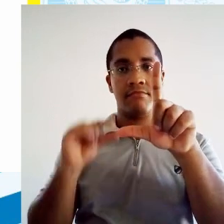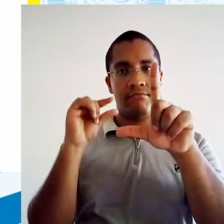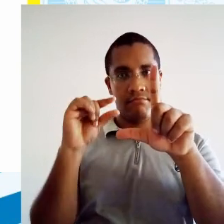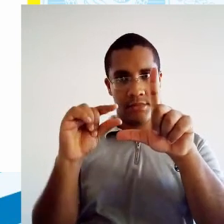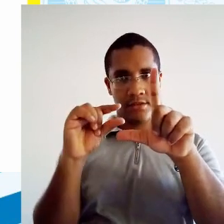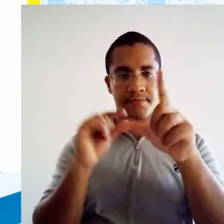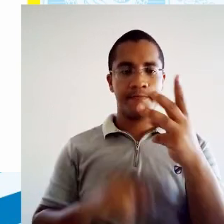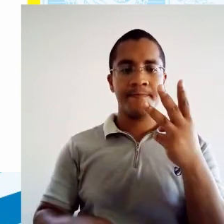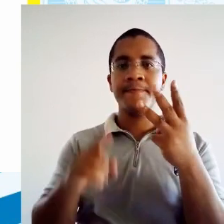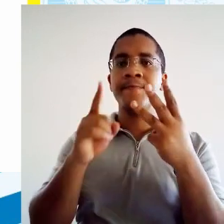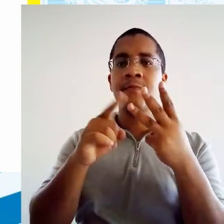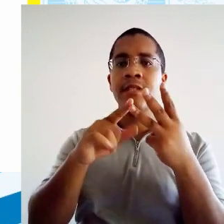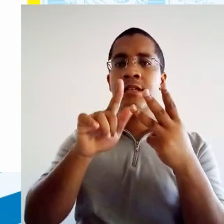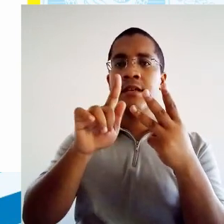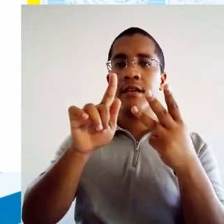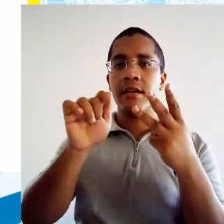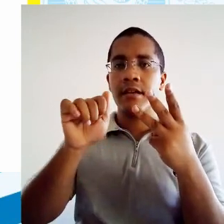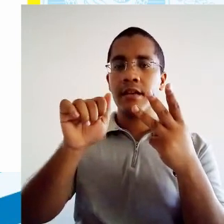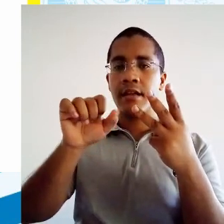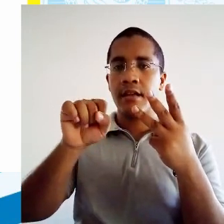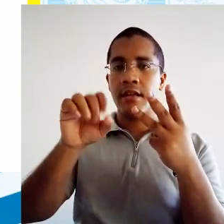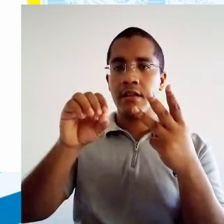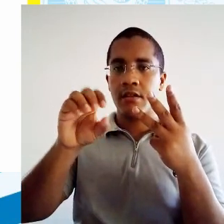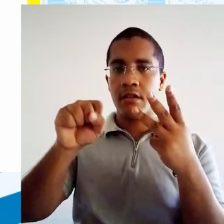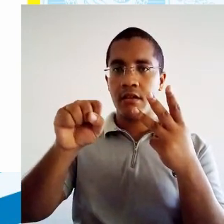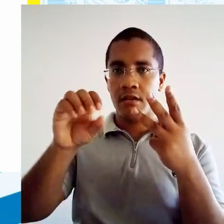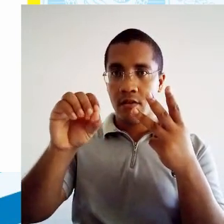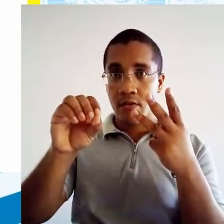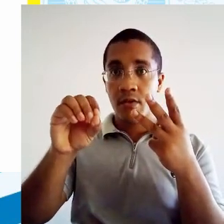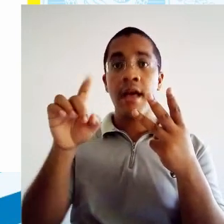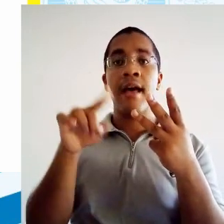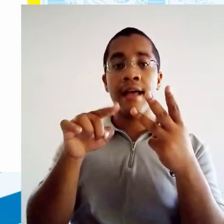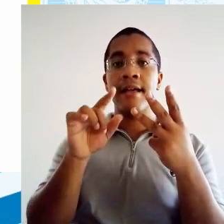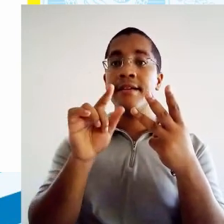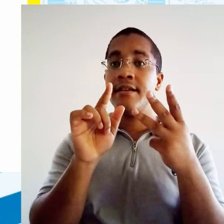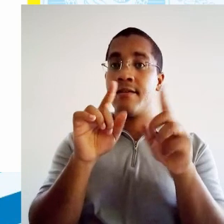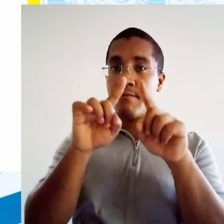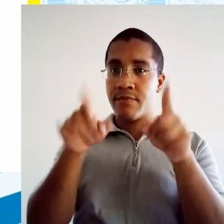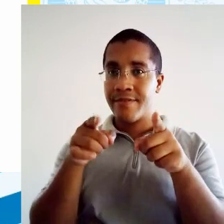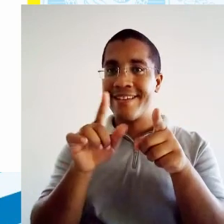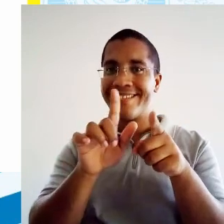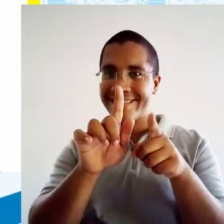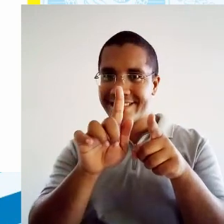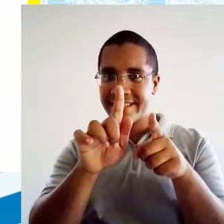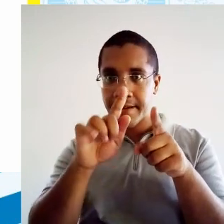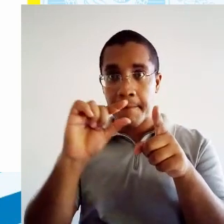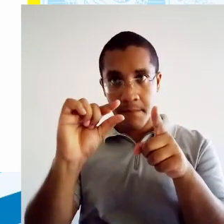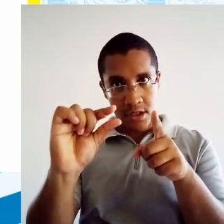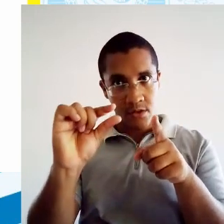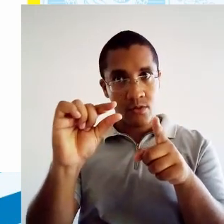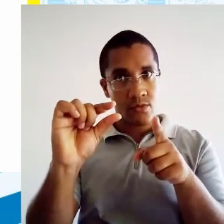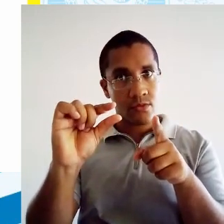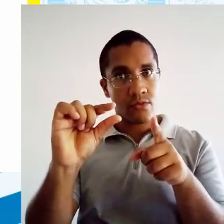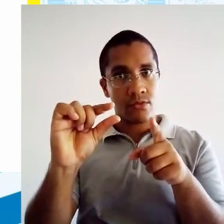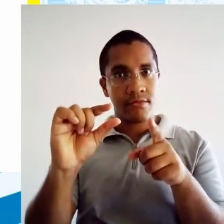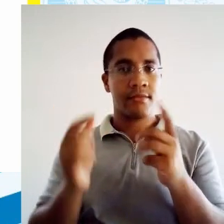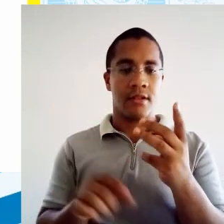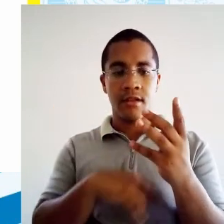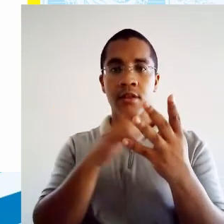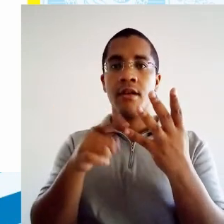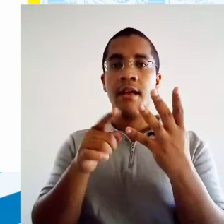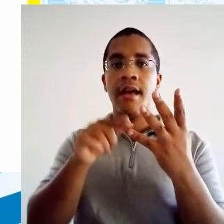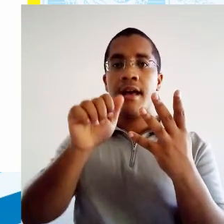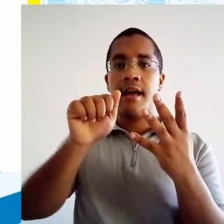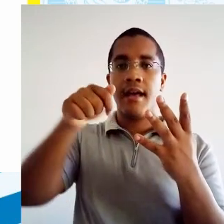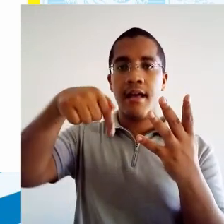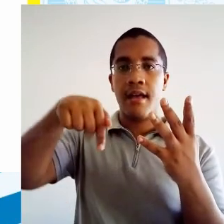minúsculo. Gasoso ou gás, a representação é o G. E o aquoso,